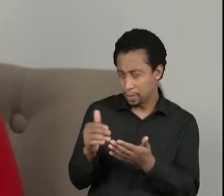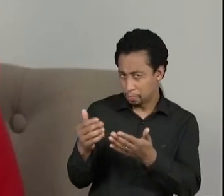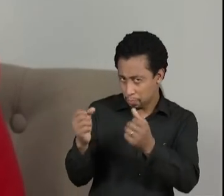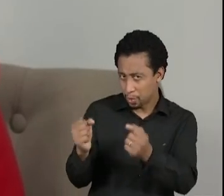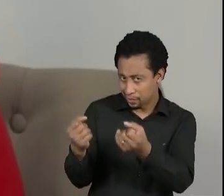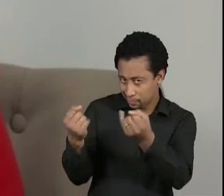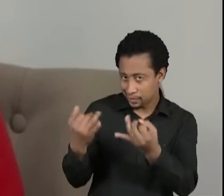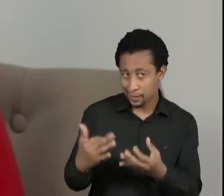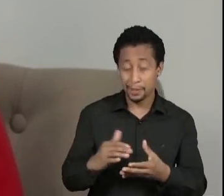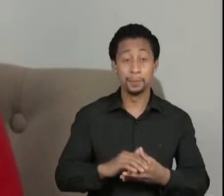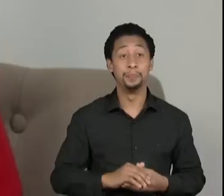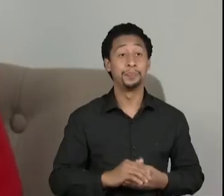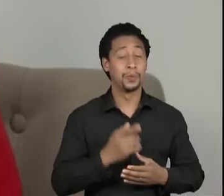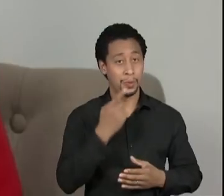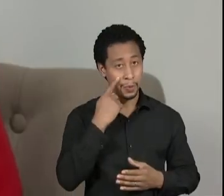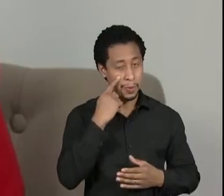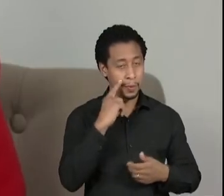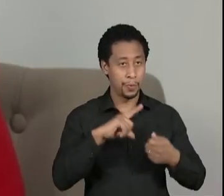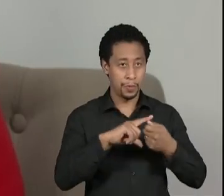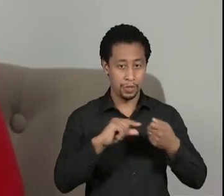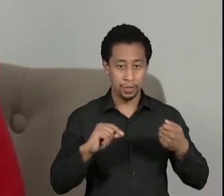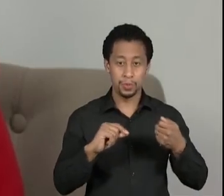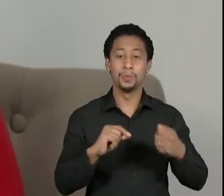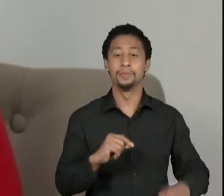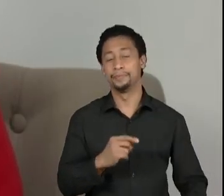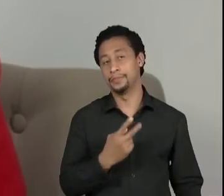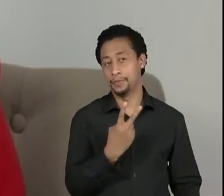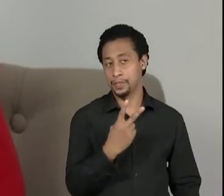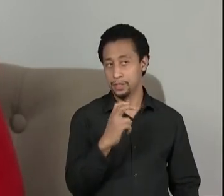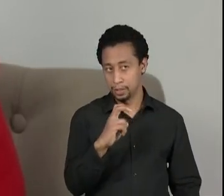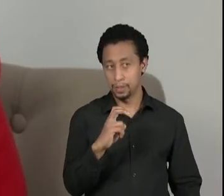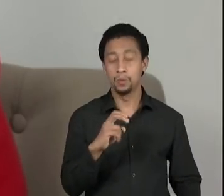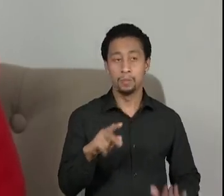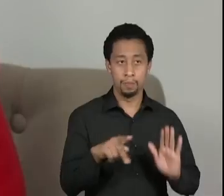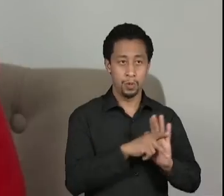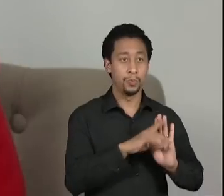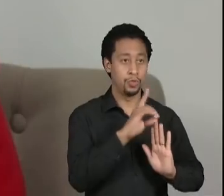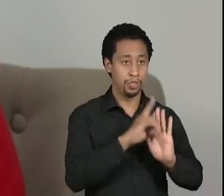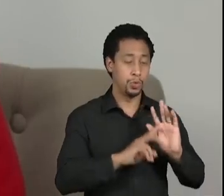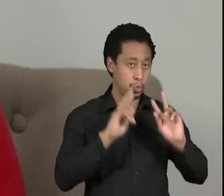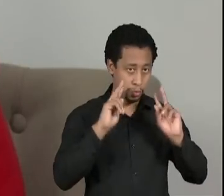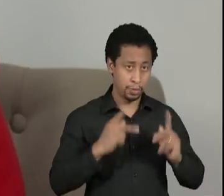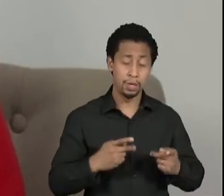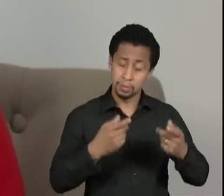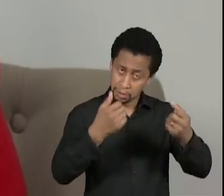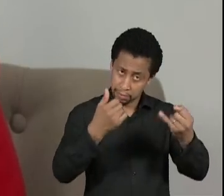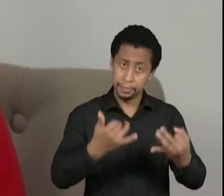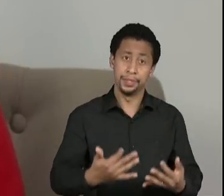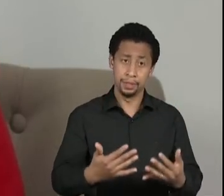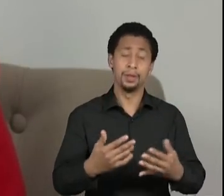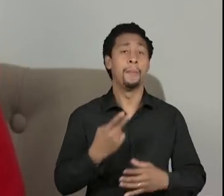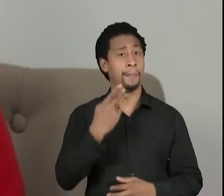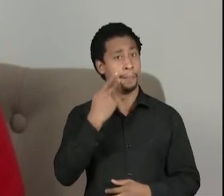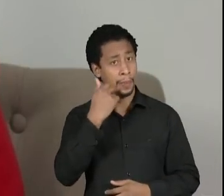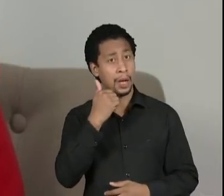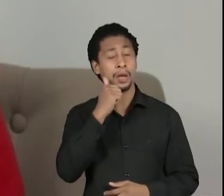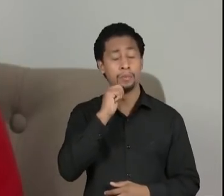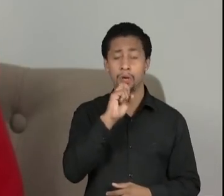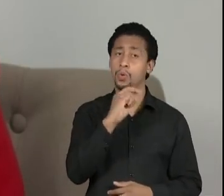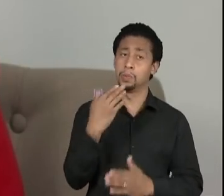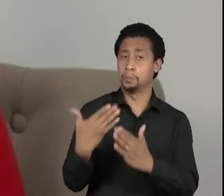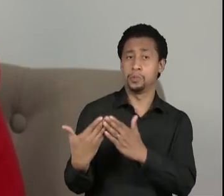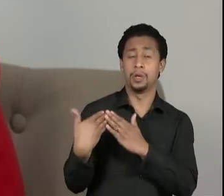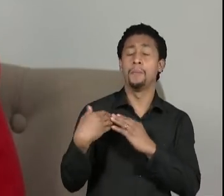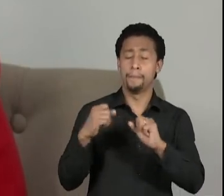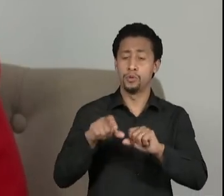da Declaração dos Direitos Humanos fala que os pais têm prioridade de direito na escolha do gênero de instrução